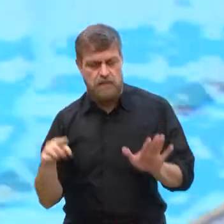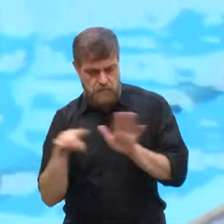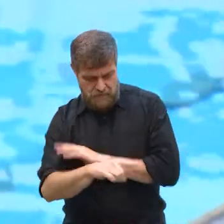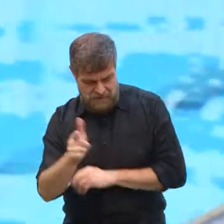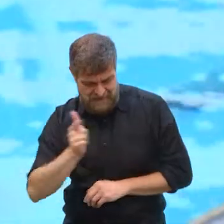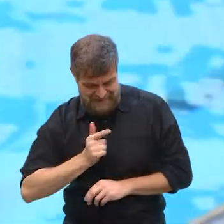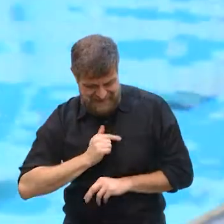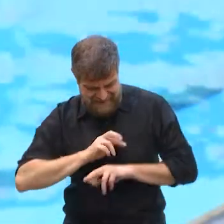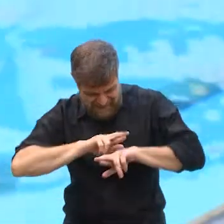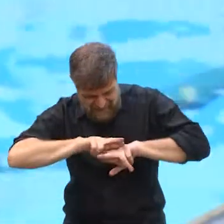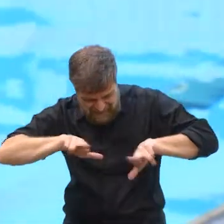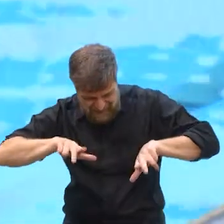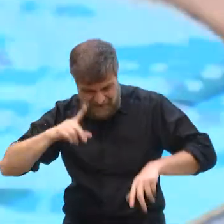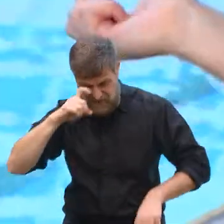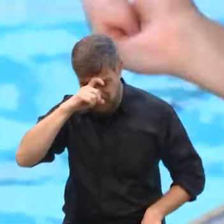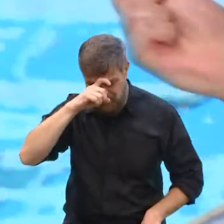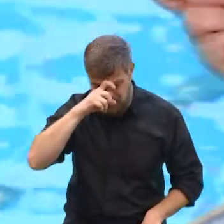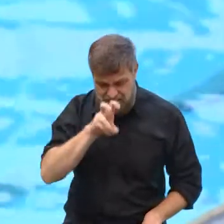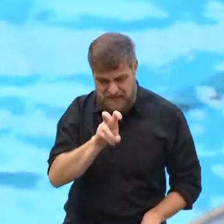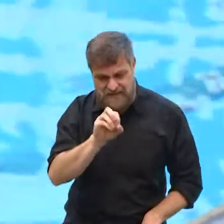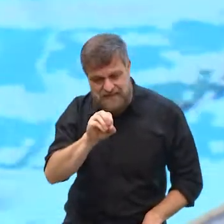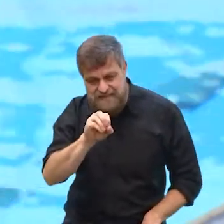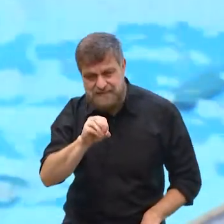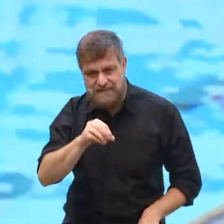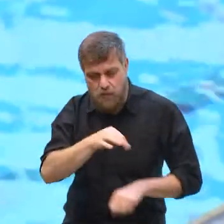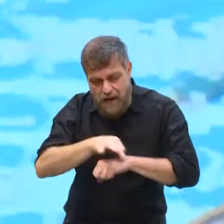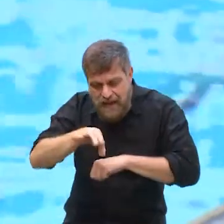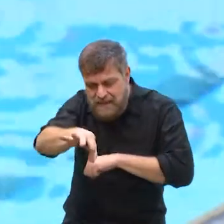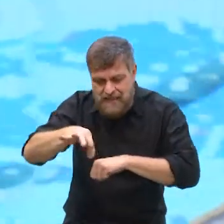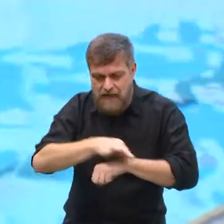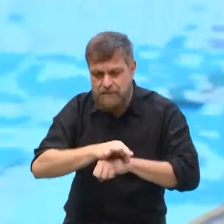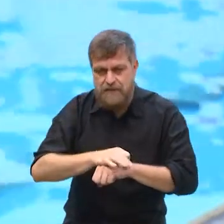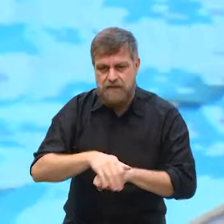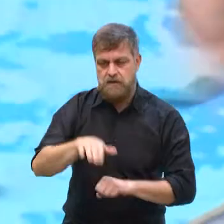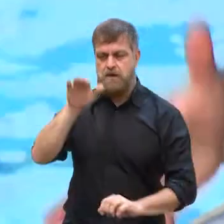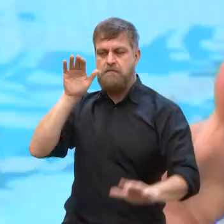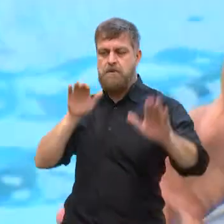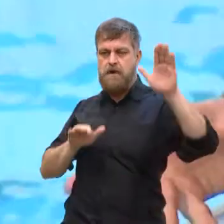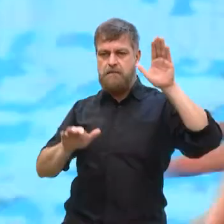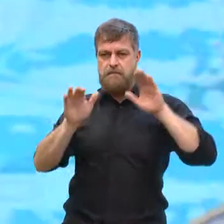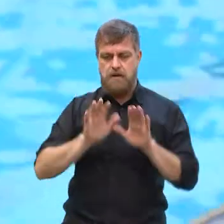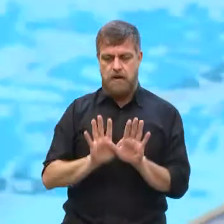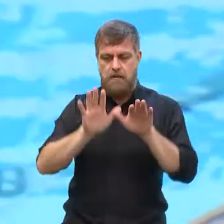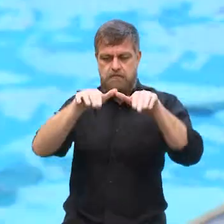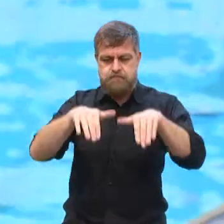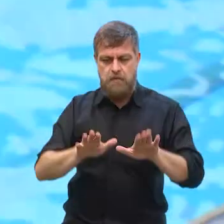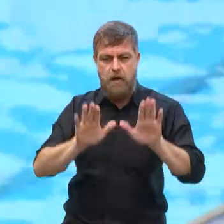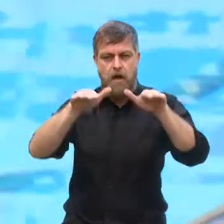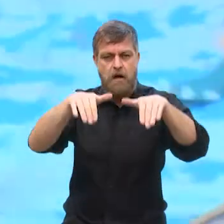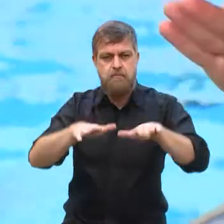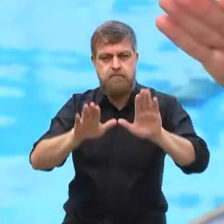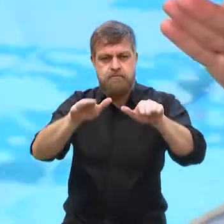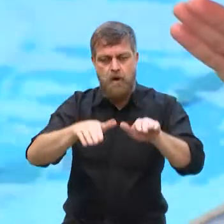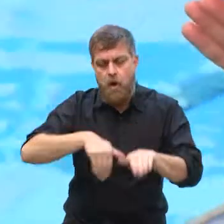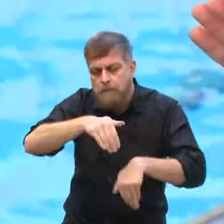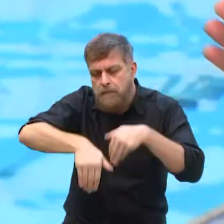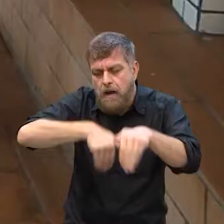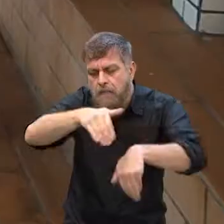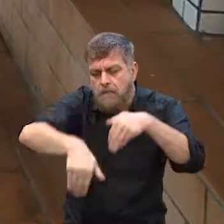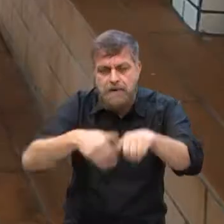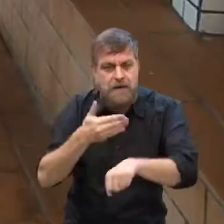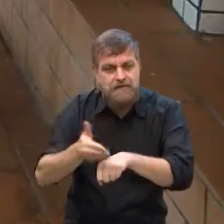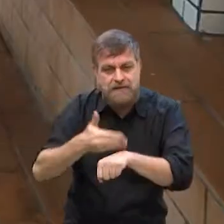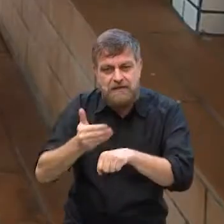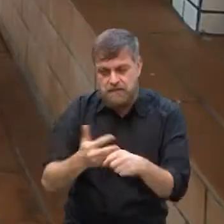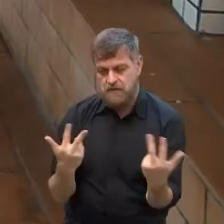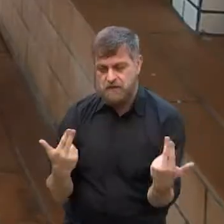tem dificuldade? 50 metros borboleta, 50 metros costas, nado livre. Para você, é tudo igual no treinamento